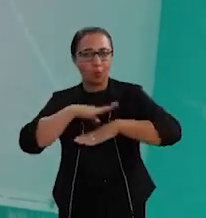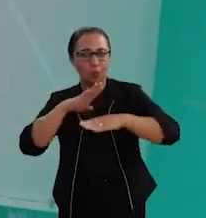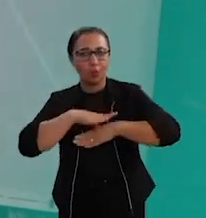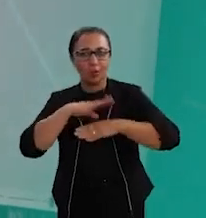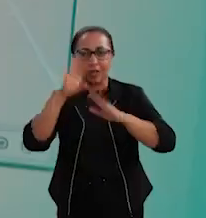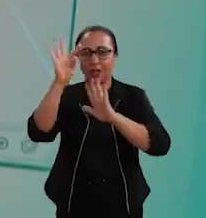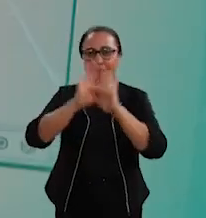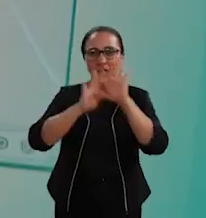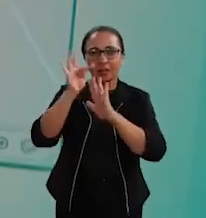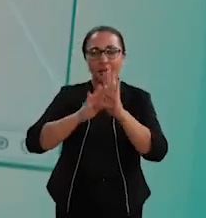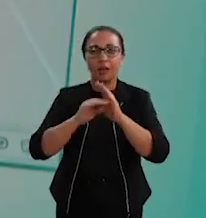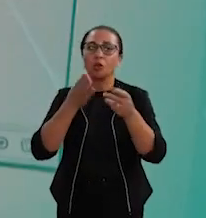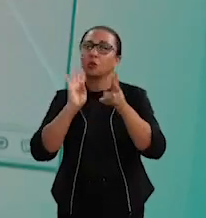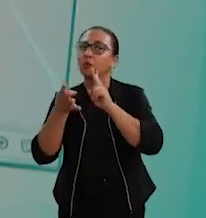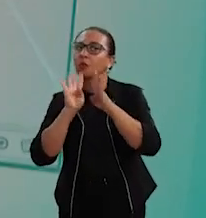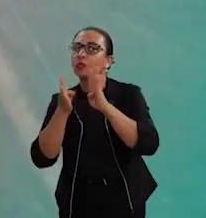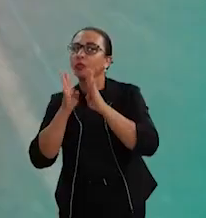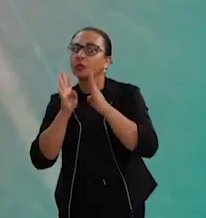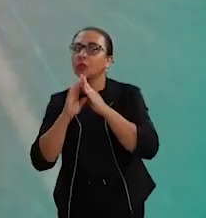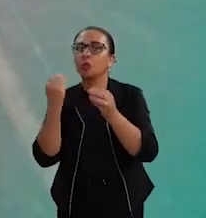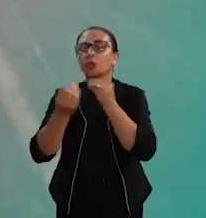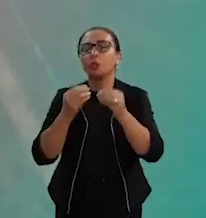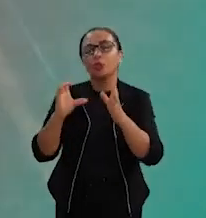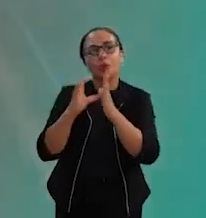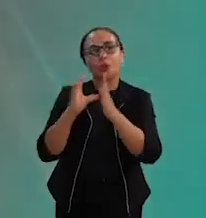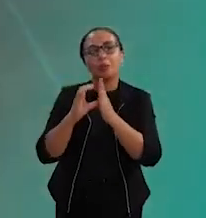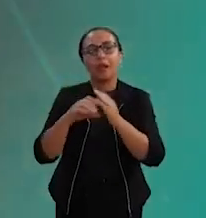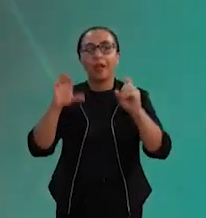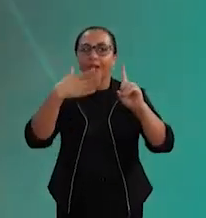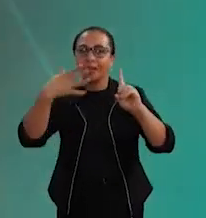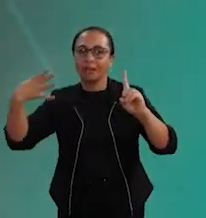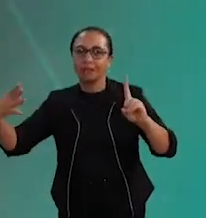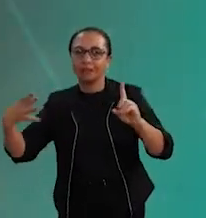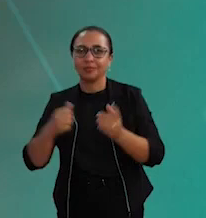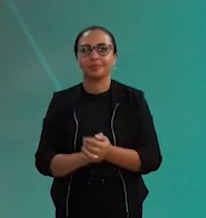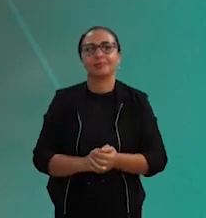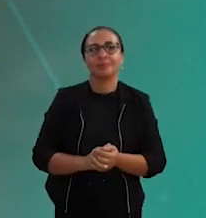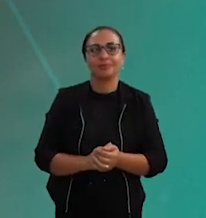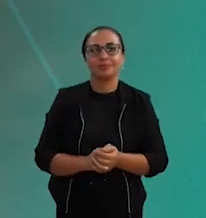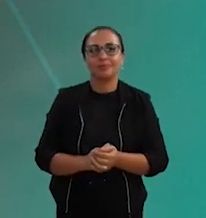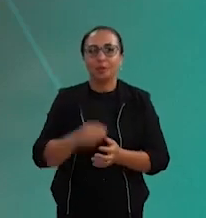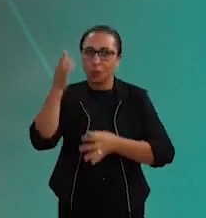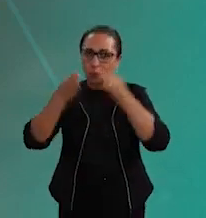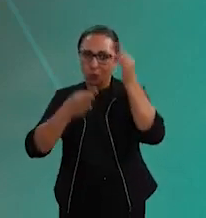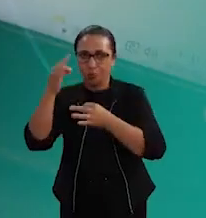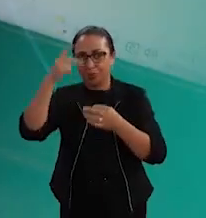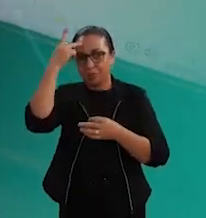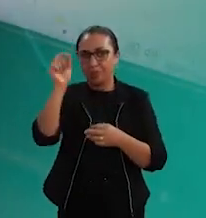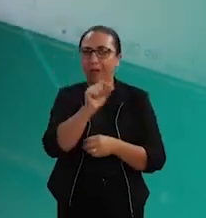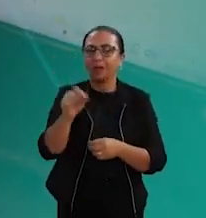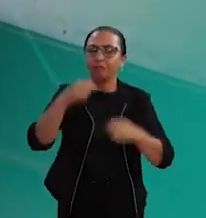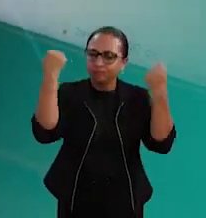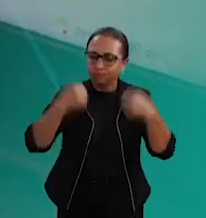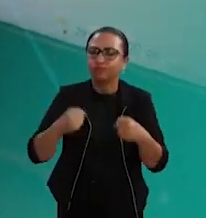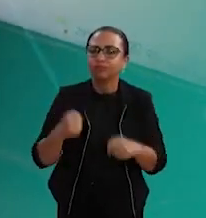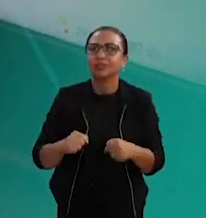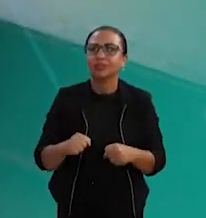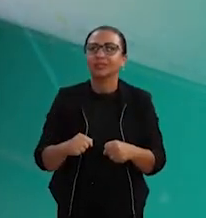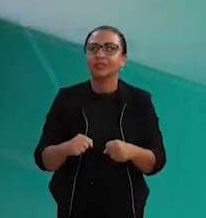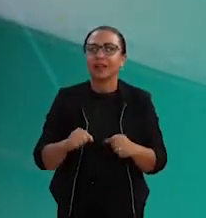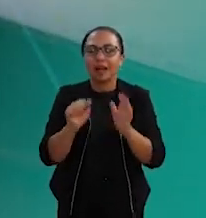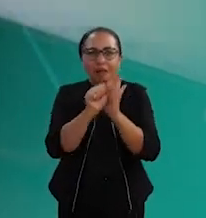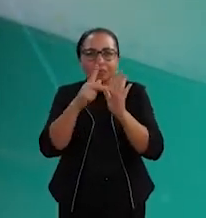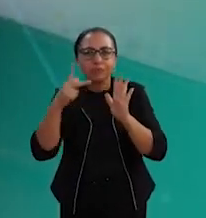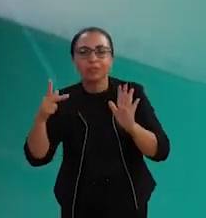analisou o comportamento dos textos do Facebook no que diz respeito à comunidade LGBTQIA+. Justiça para quem